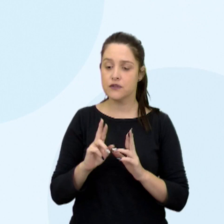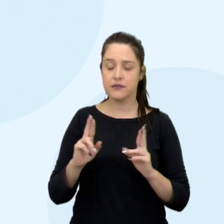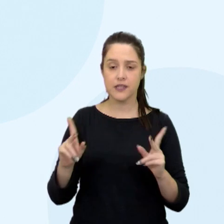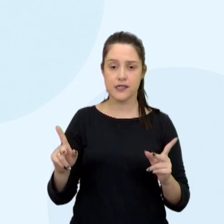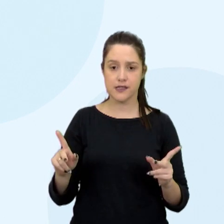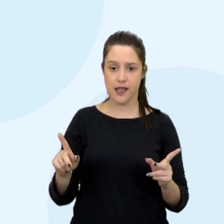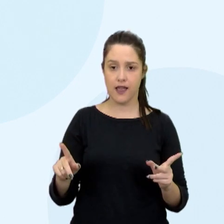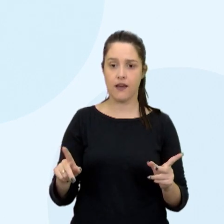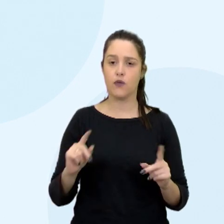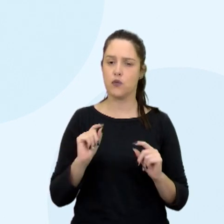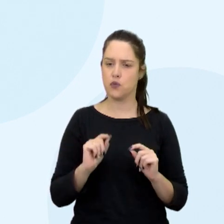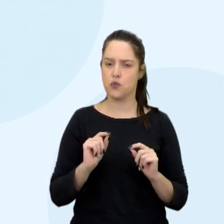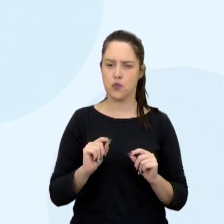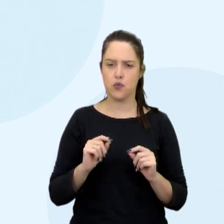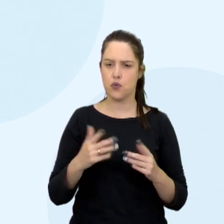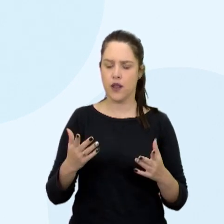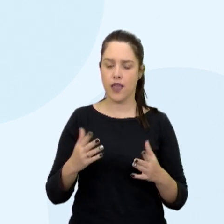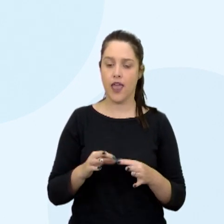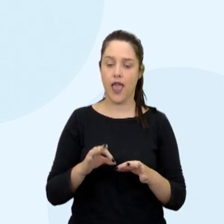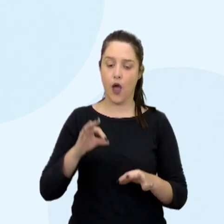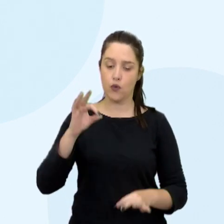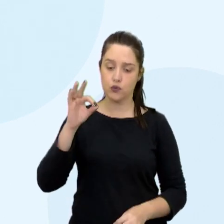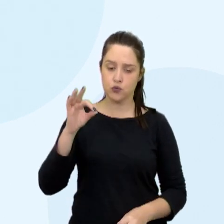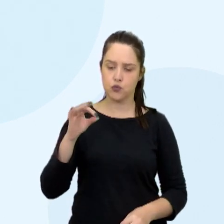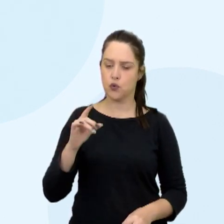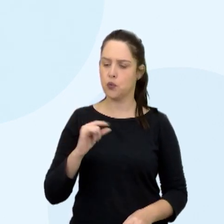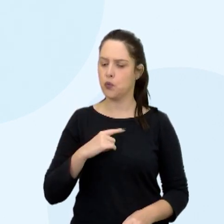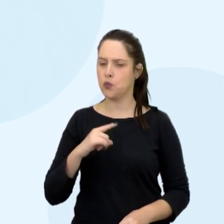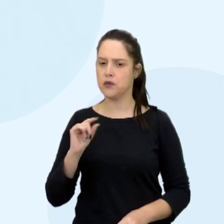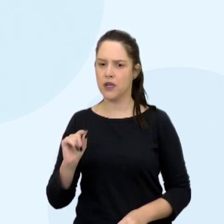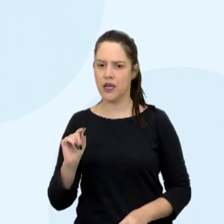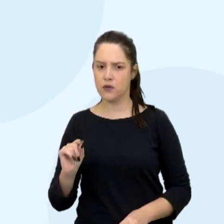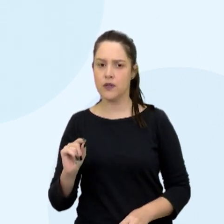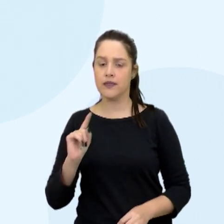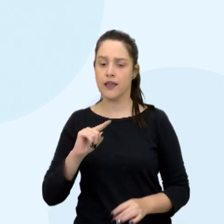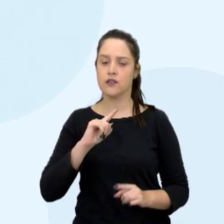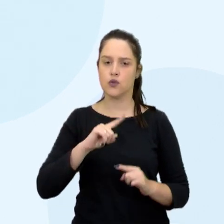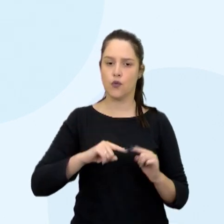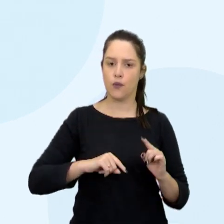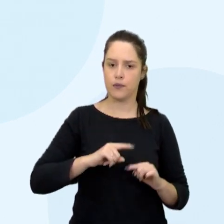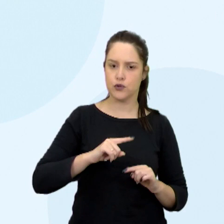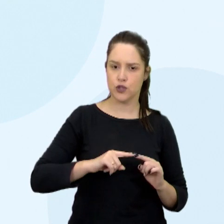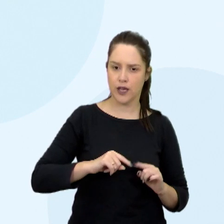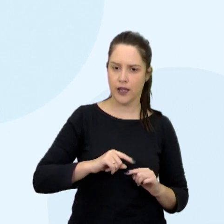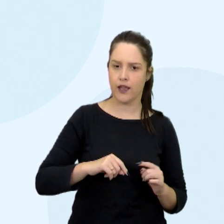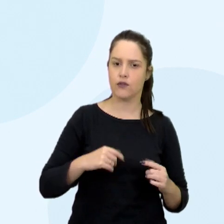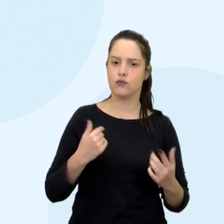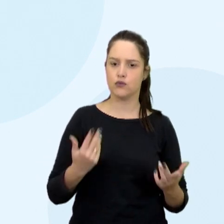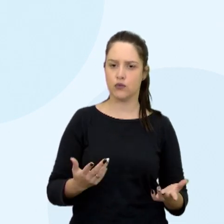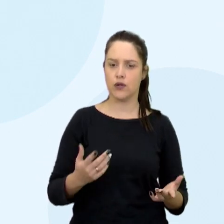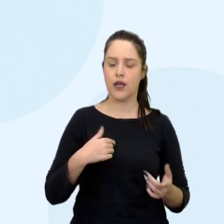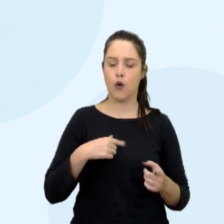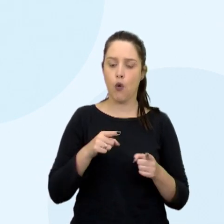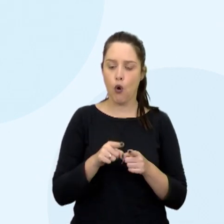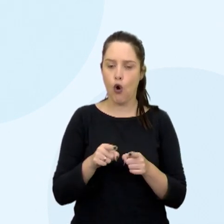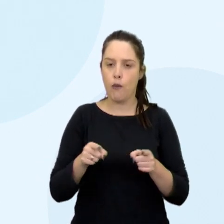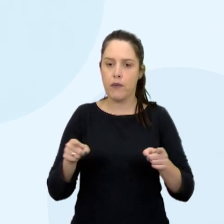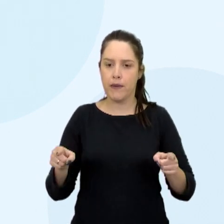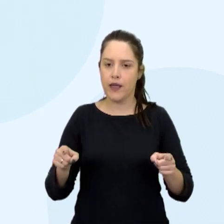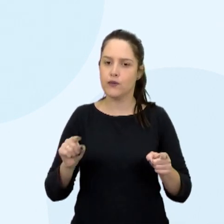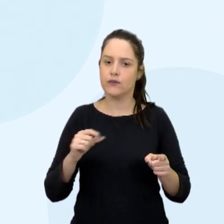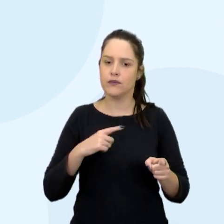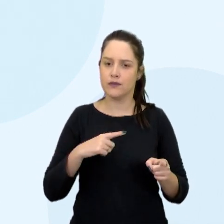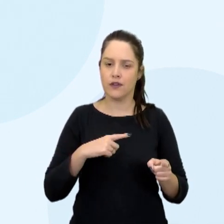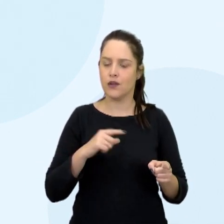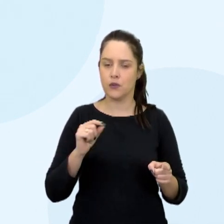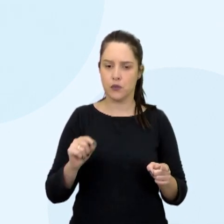o comprimento, né? É a altura que eu tenho deste objeto, né? E o comprimento dele. É a visão mais plana,